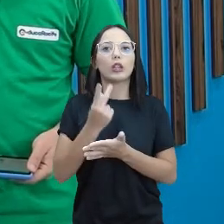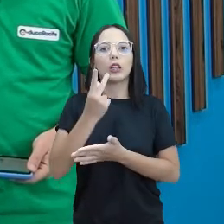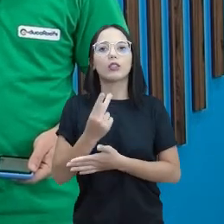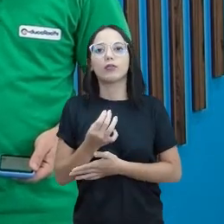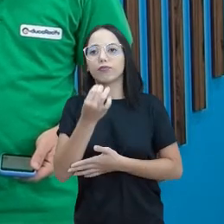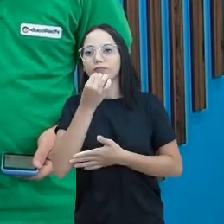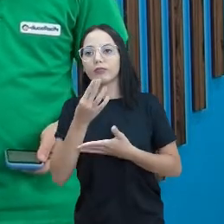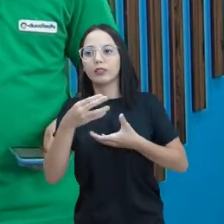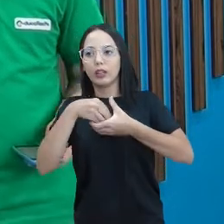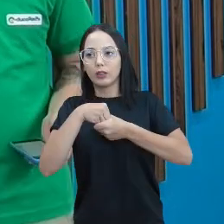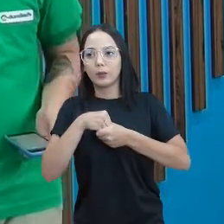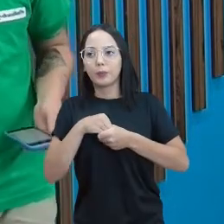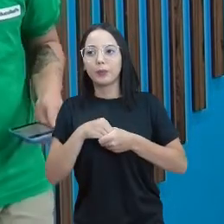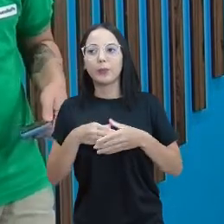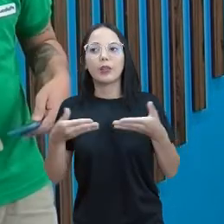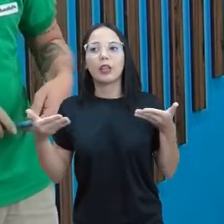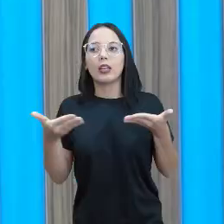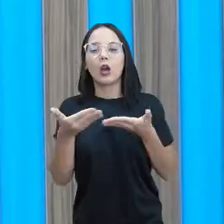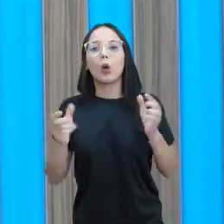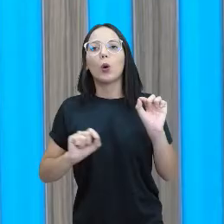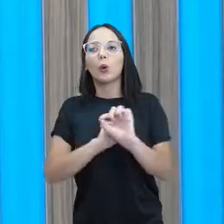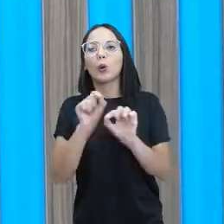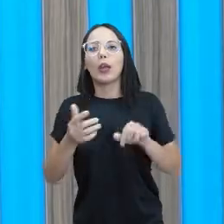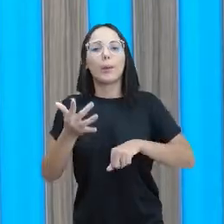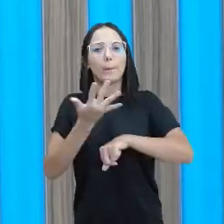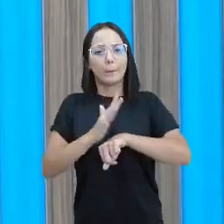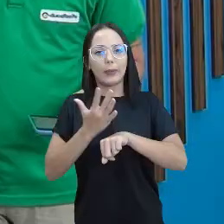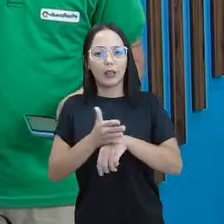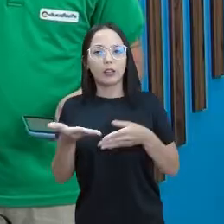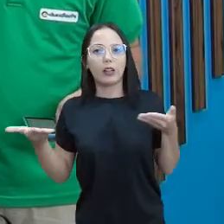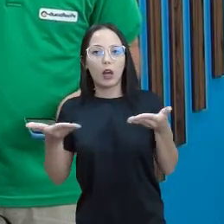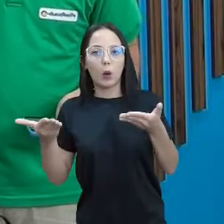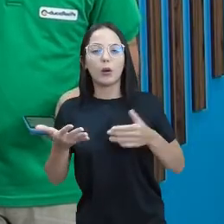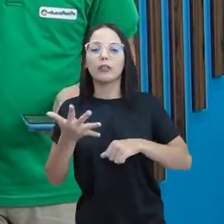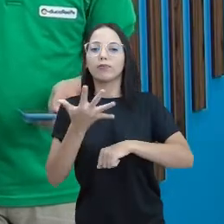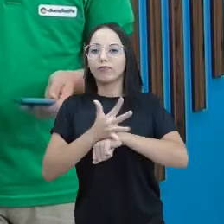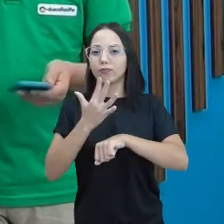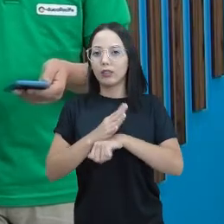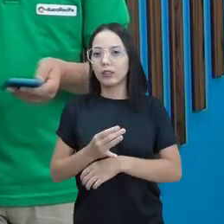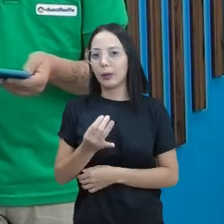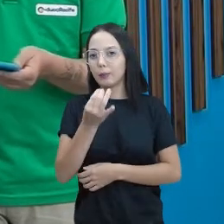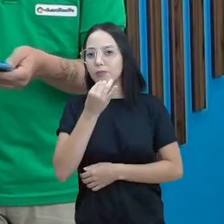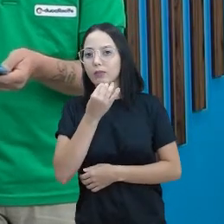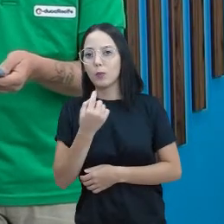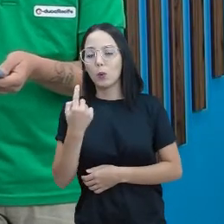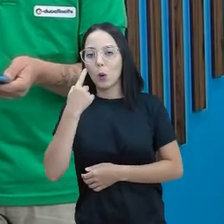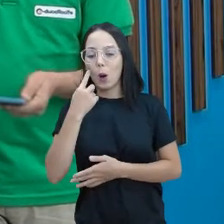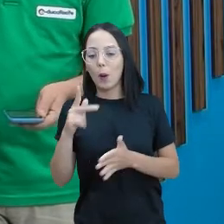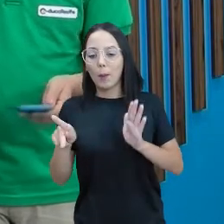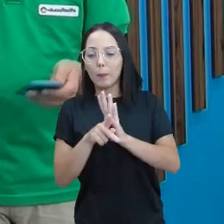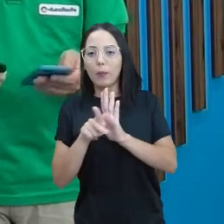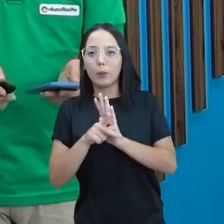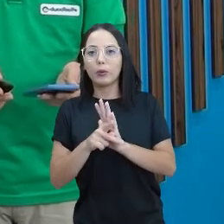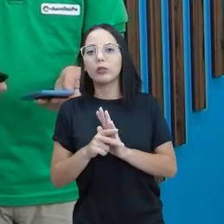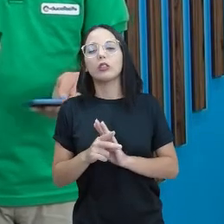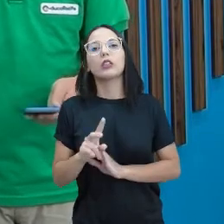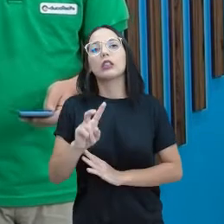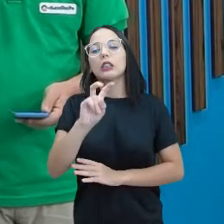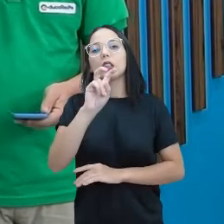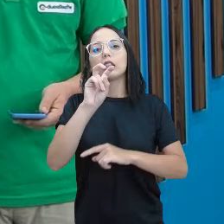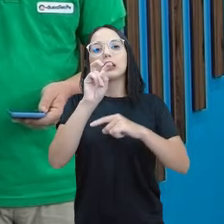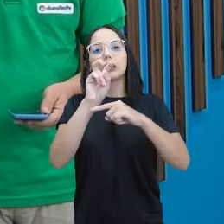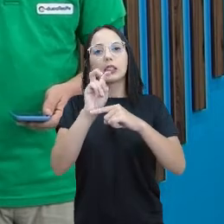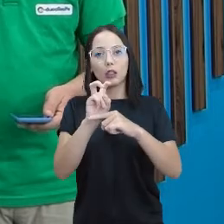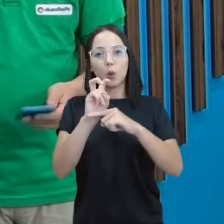com ele aí. Então vamos fazer uma espécie de uma prática, tá certo? Ou seja, vamos pegar uma situação, no caso aí 5